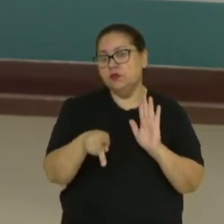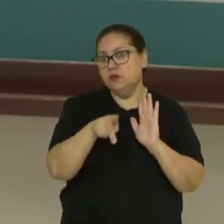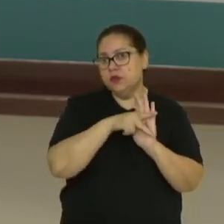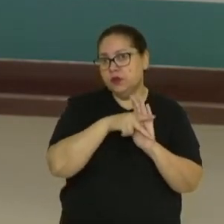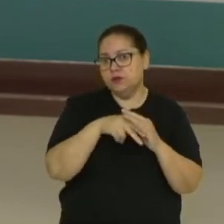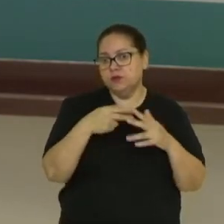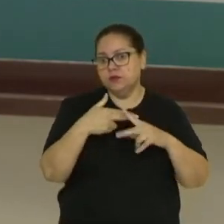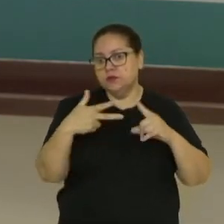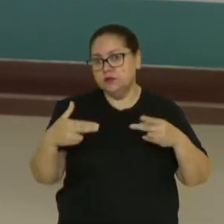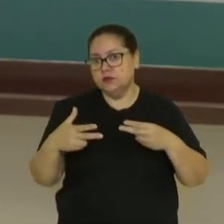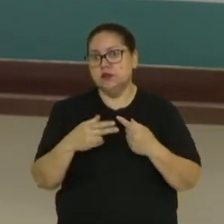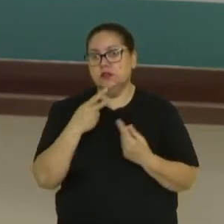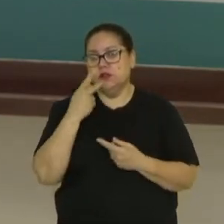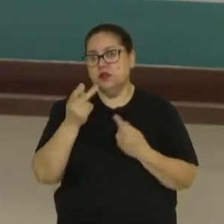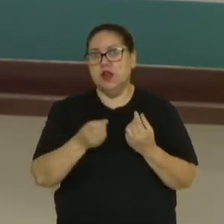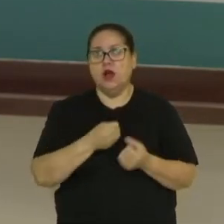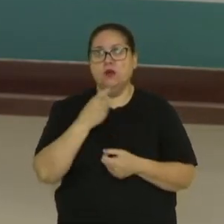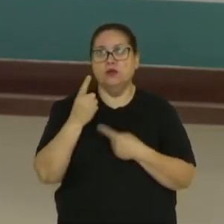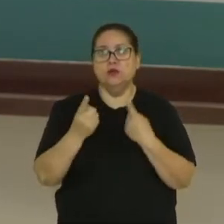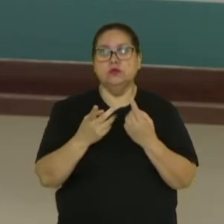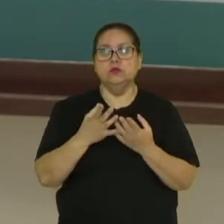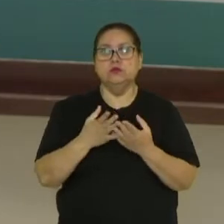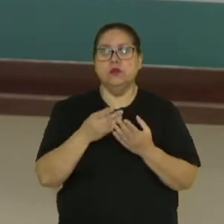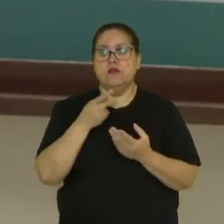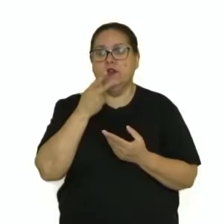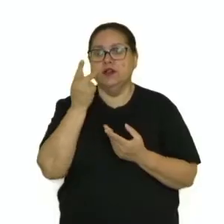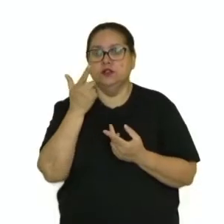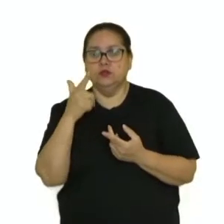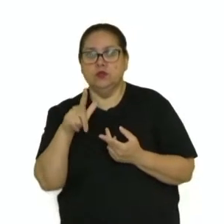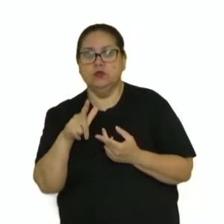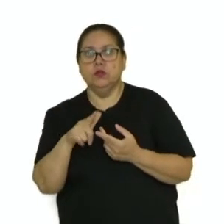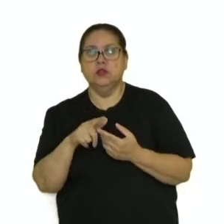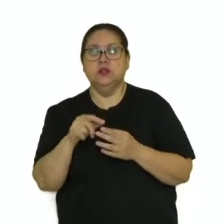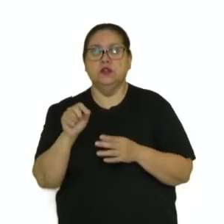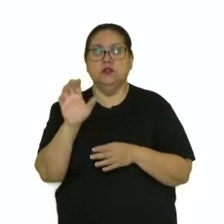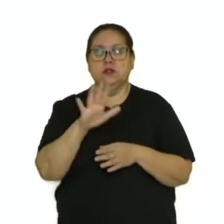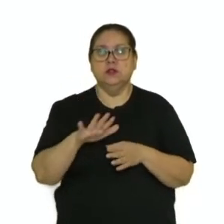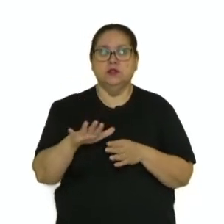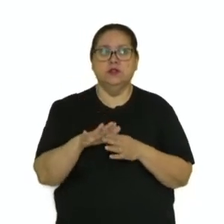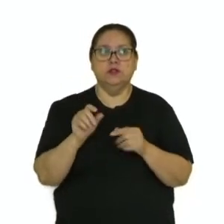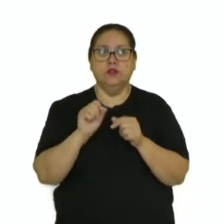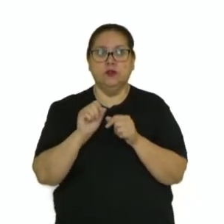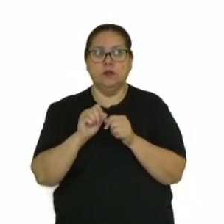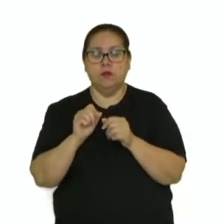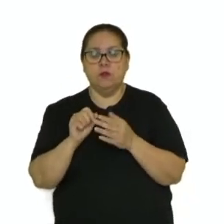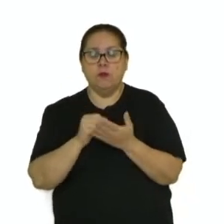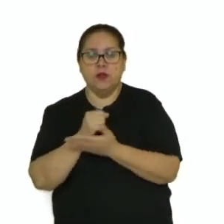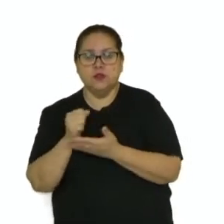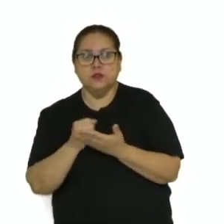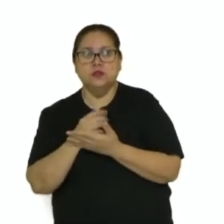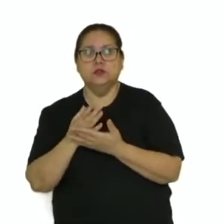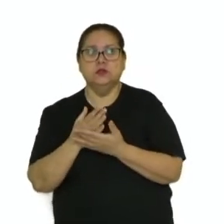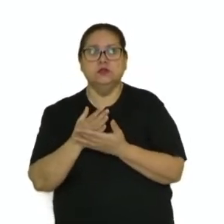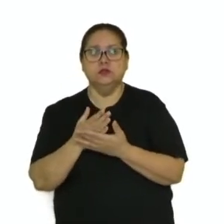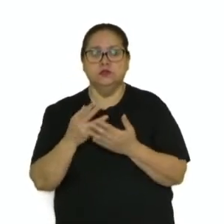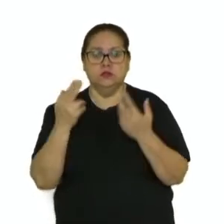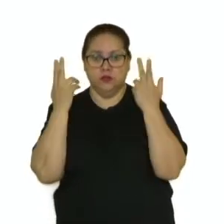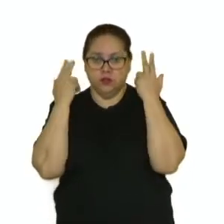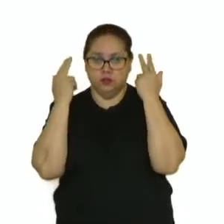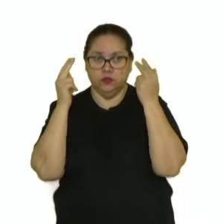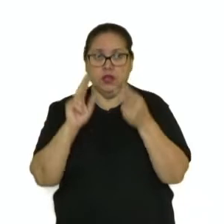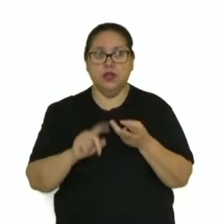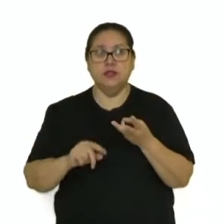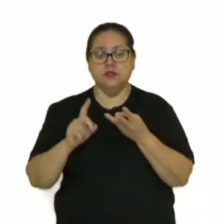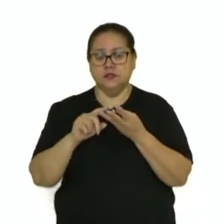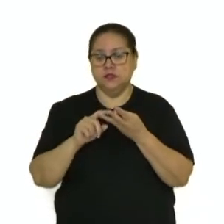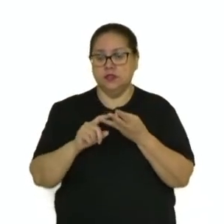específicos. Nós já citamos aqui alguns critérios e vamos citar de novo. A regionalização pode ser então feita com base em critérios como